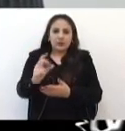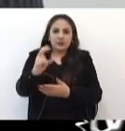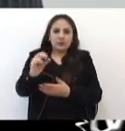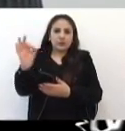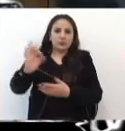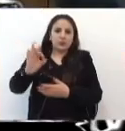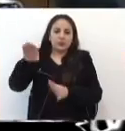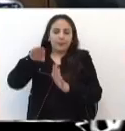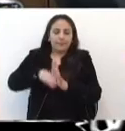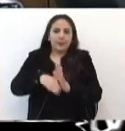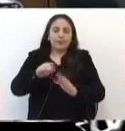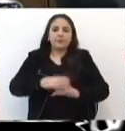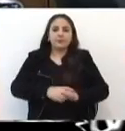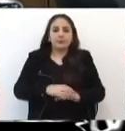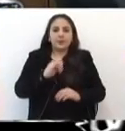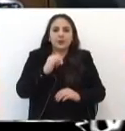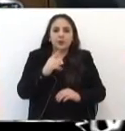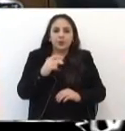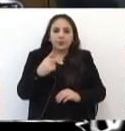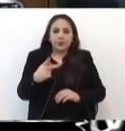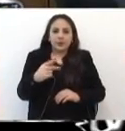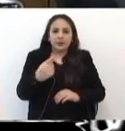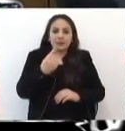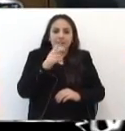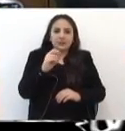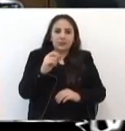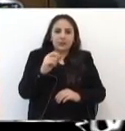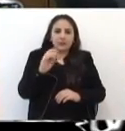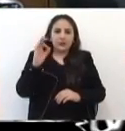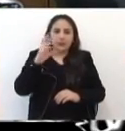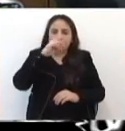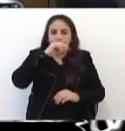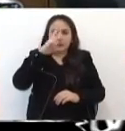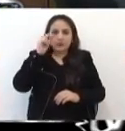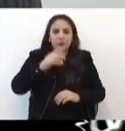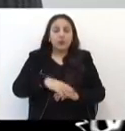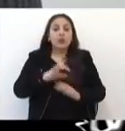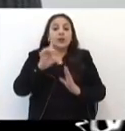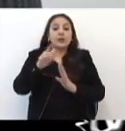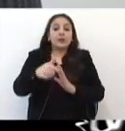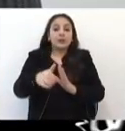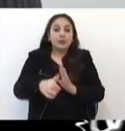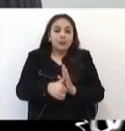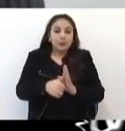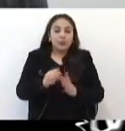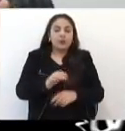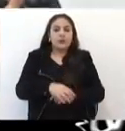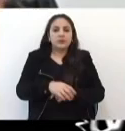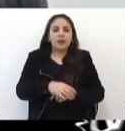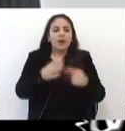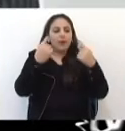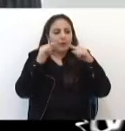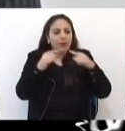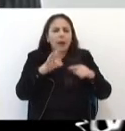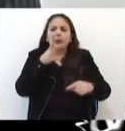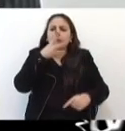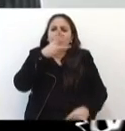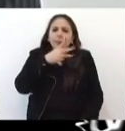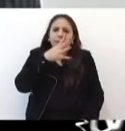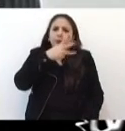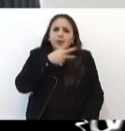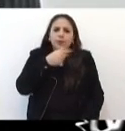pega 150 municípios. E depois ainda alguém quer reclamar que eles demoraram para chegar 2, 3, 4 horas. Mas como é que eles vão chegar antes,